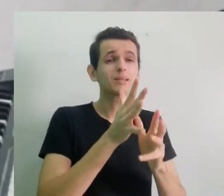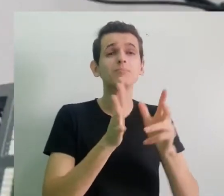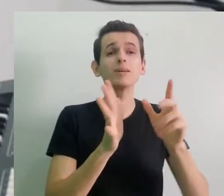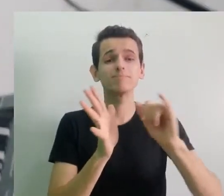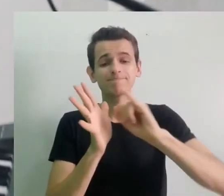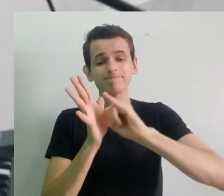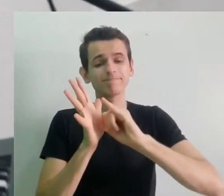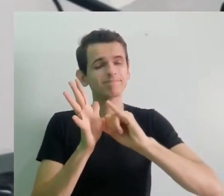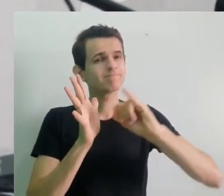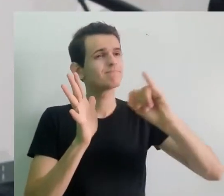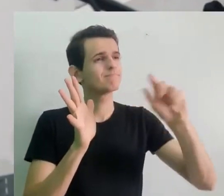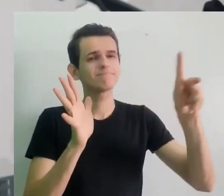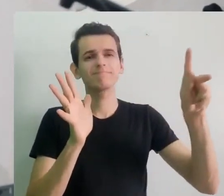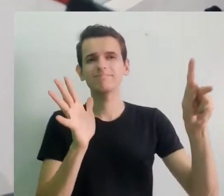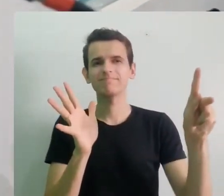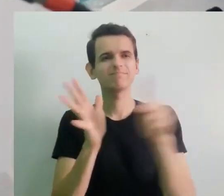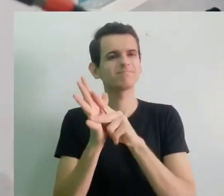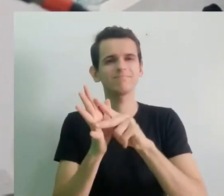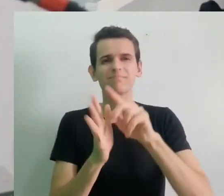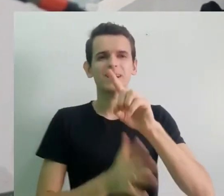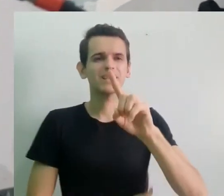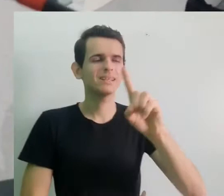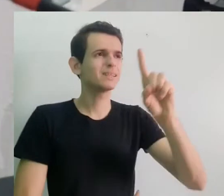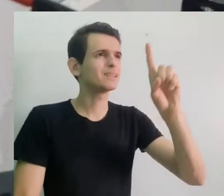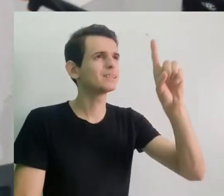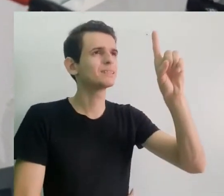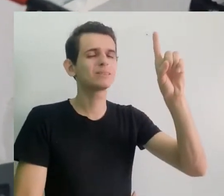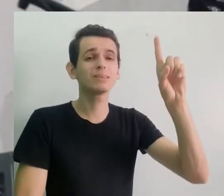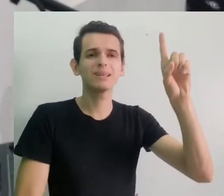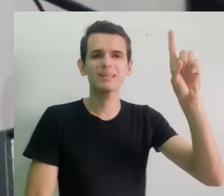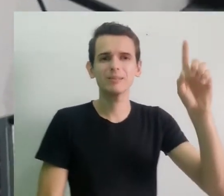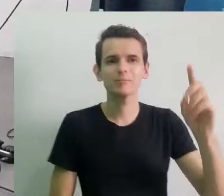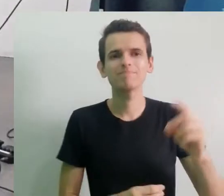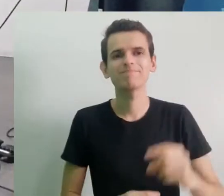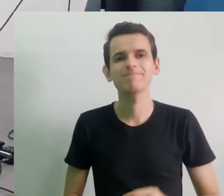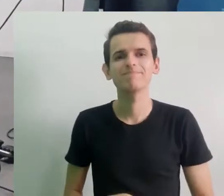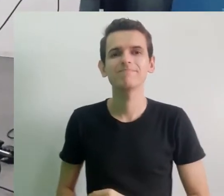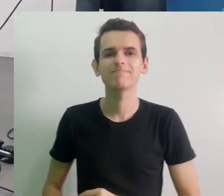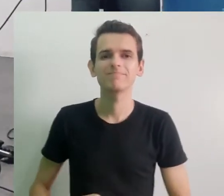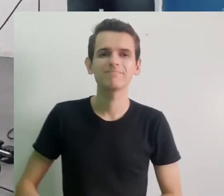minhas mãos é pra dizer que te pertenço,